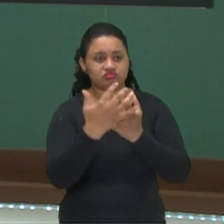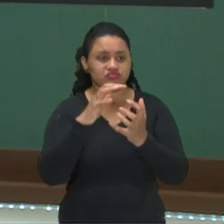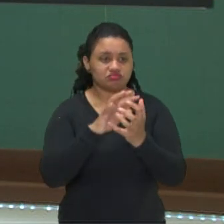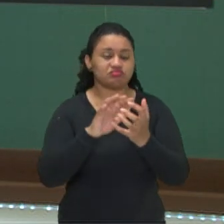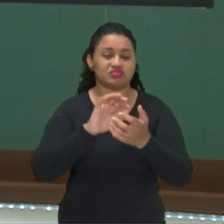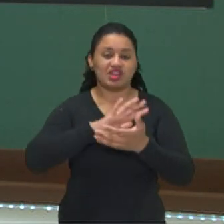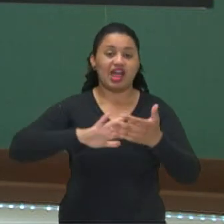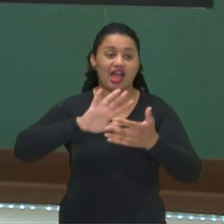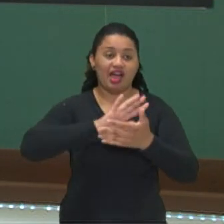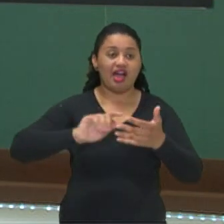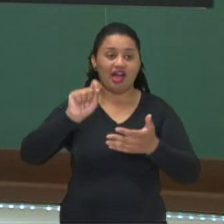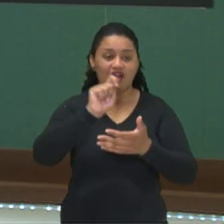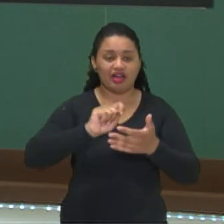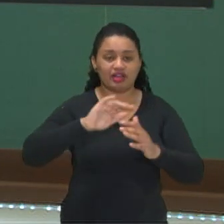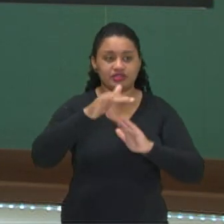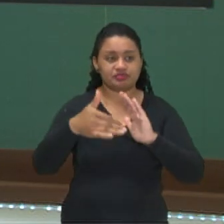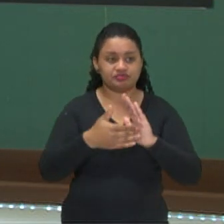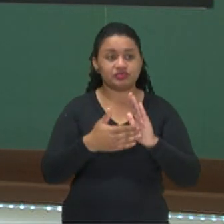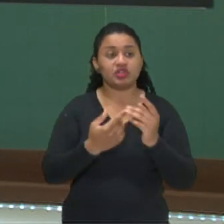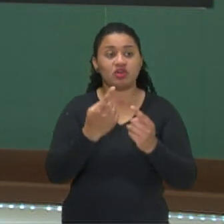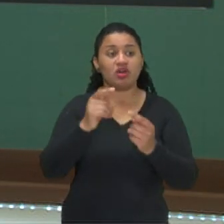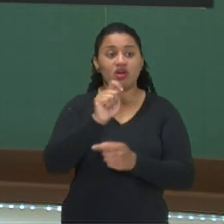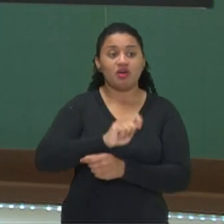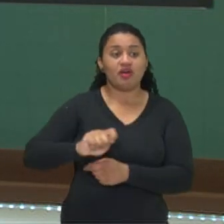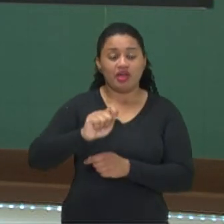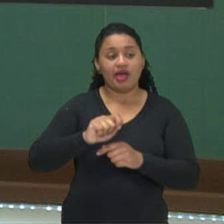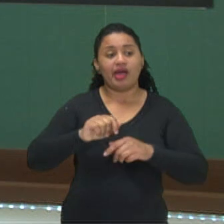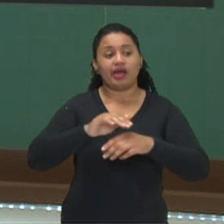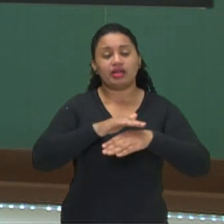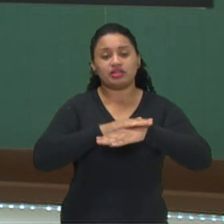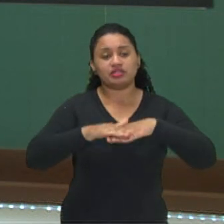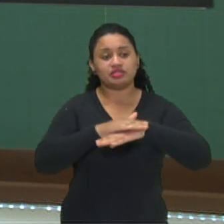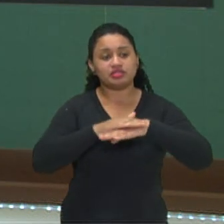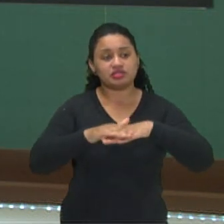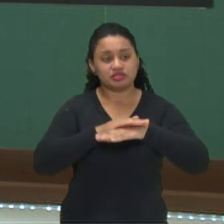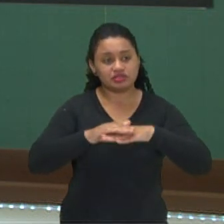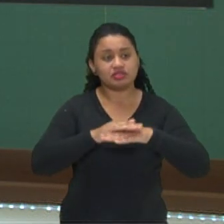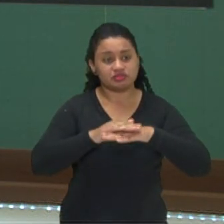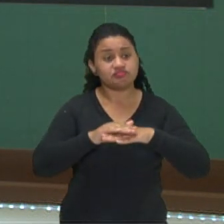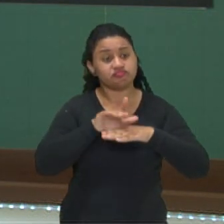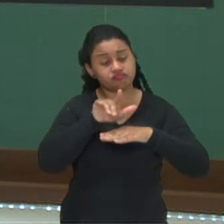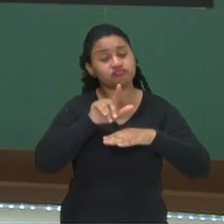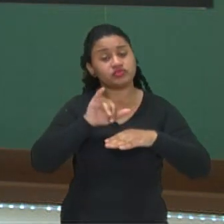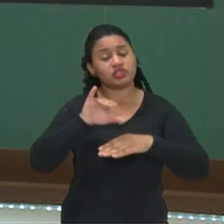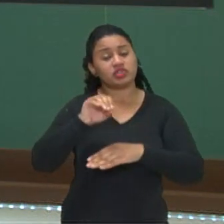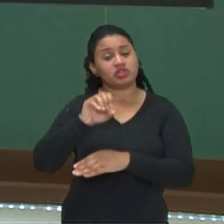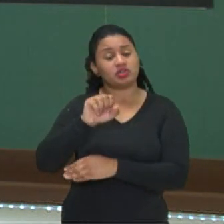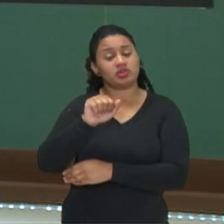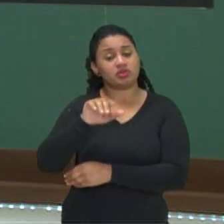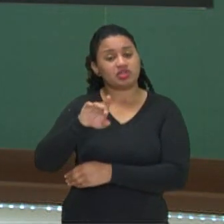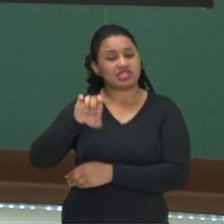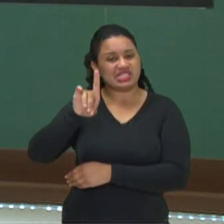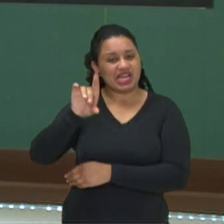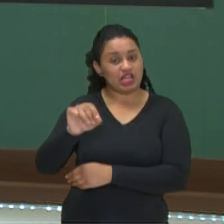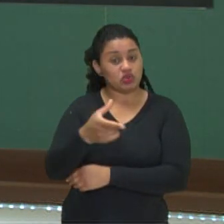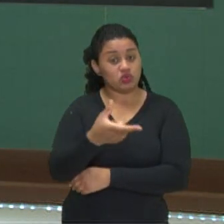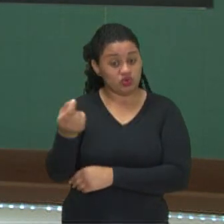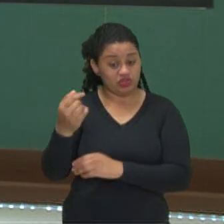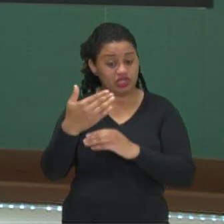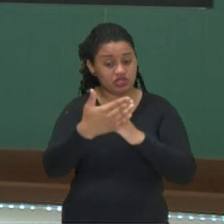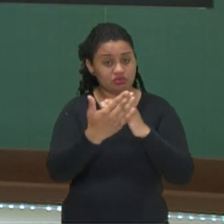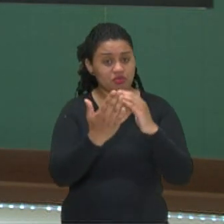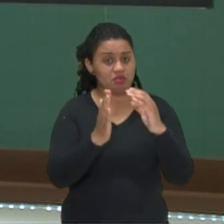a área total, área da superfície? Qual é a área da superfície de um icosaedro, ICO 20, né? 20